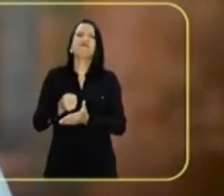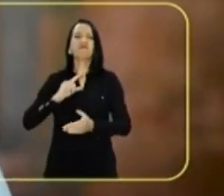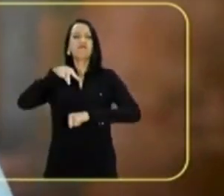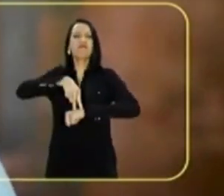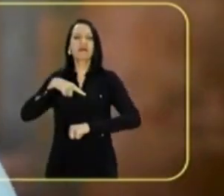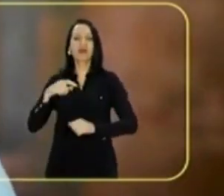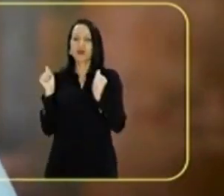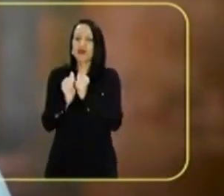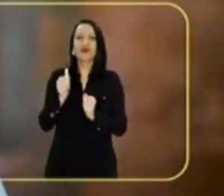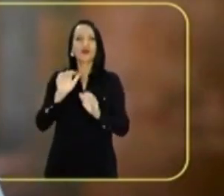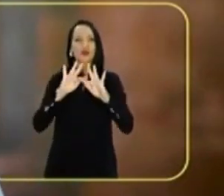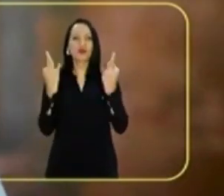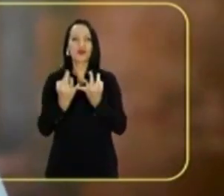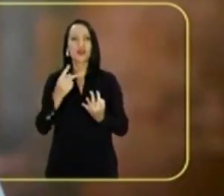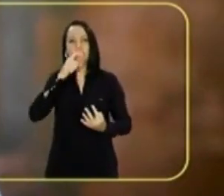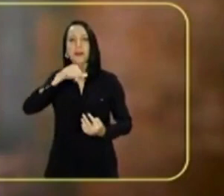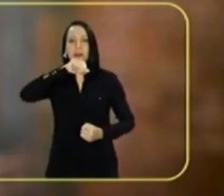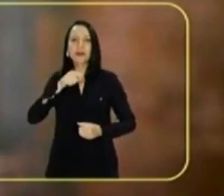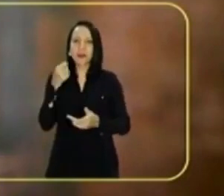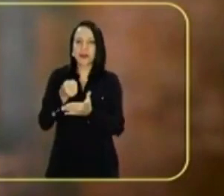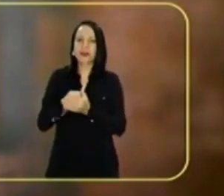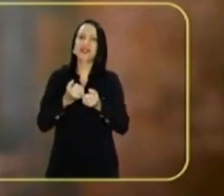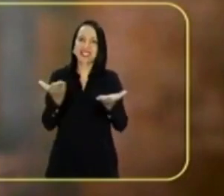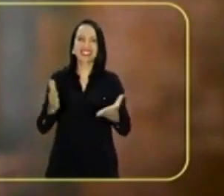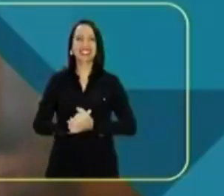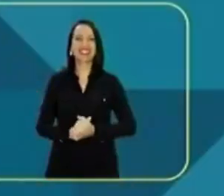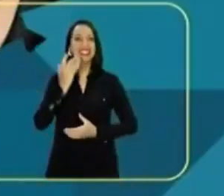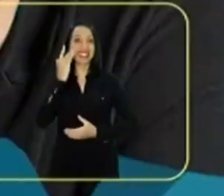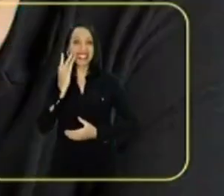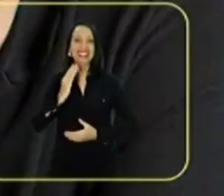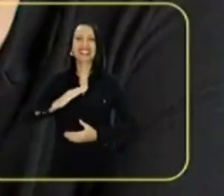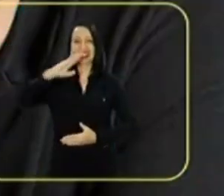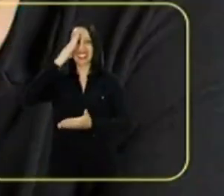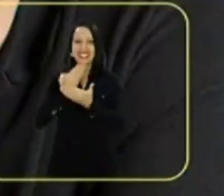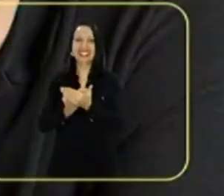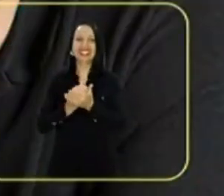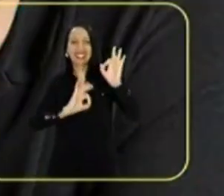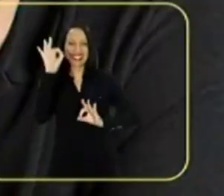determinação. E ao lado dos pais, é nossa obrigação oferecer isso a eles. Tarcísio, o